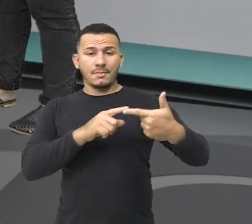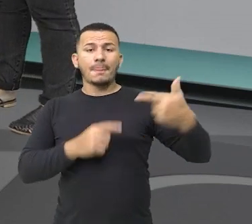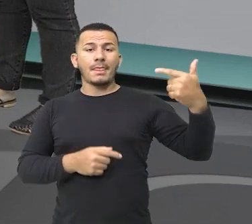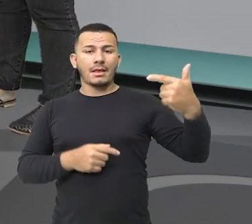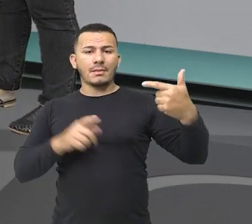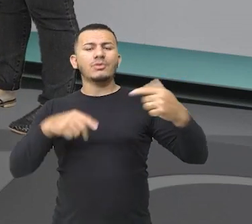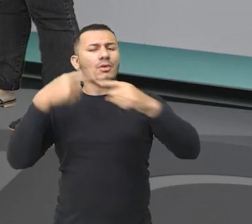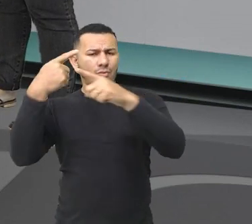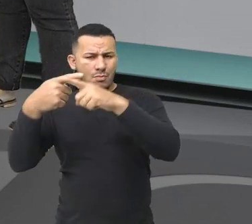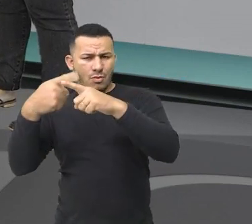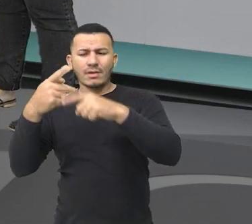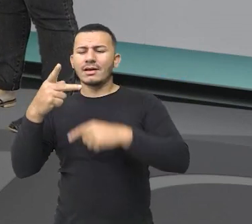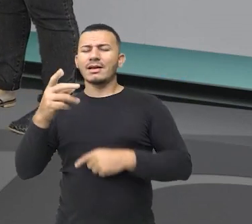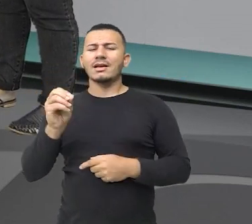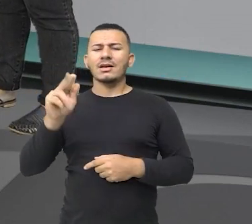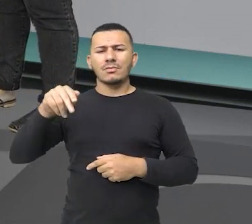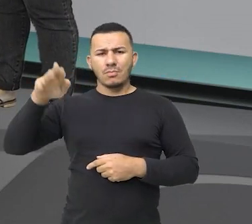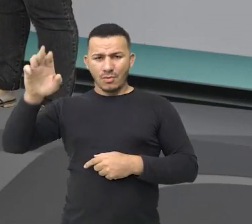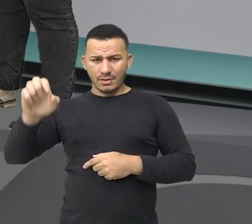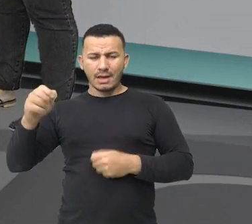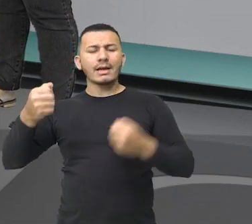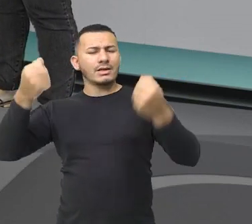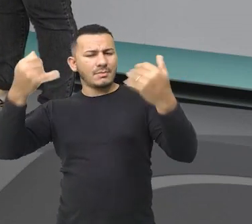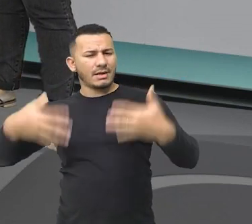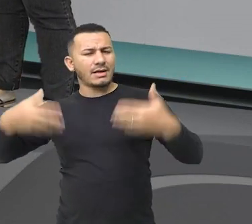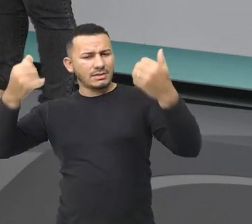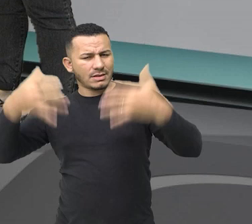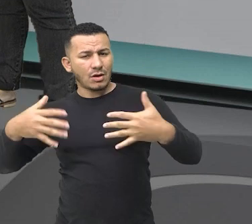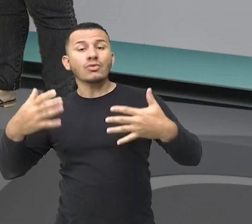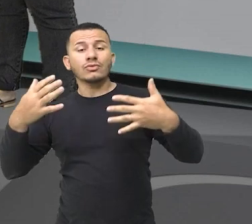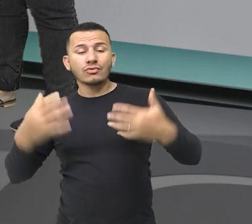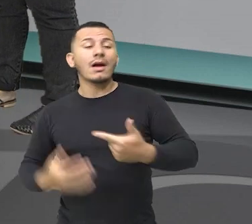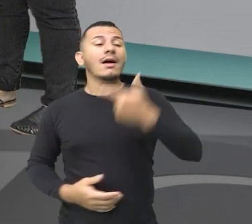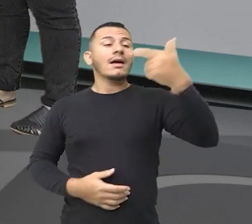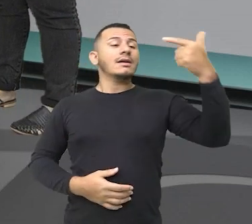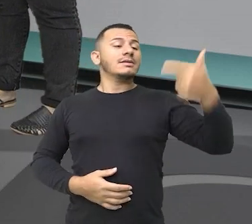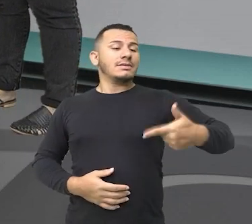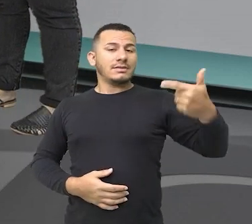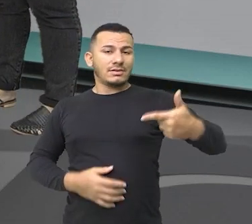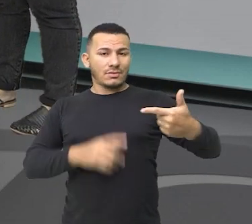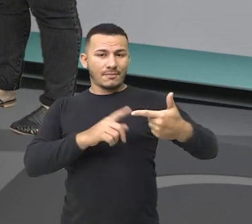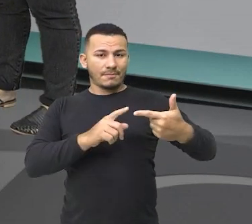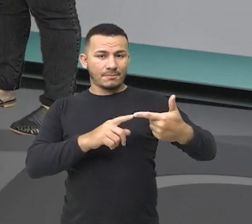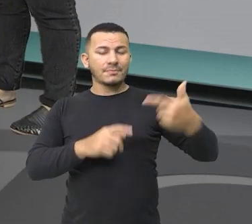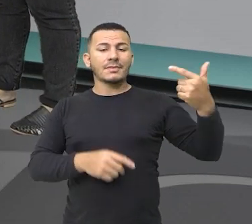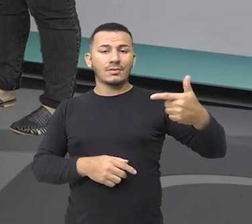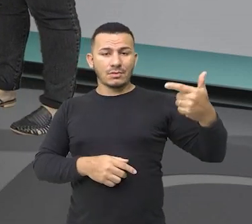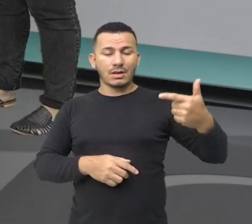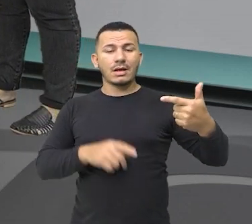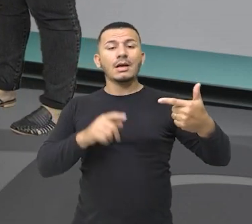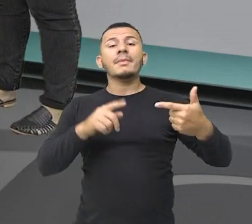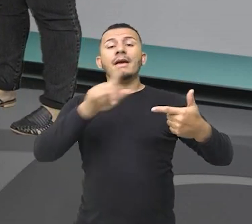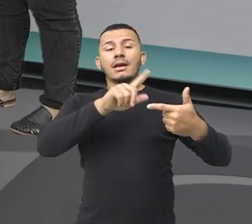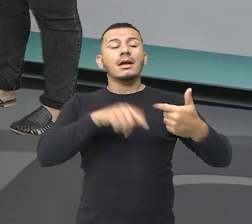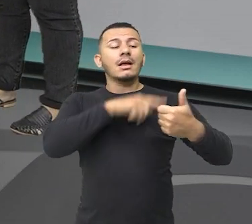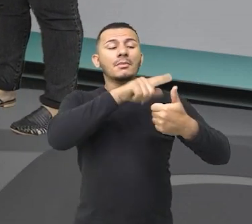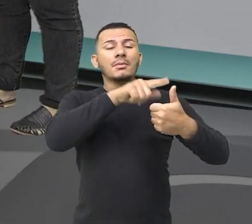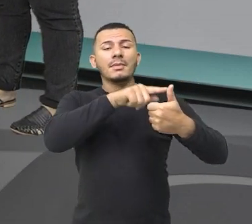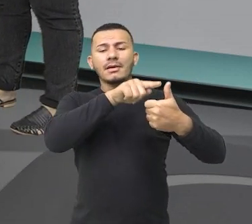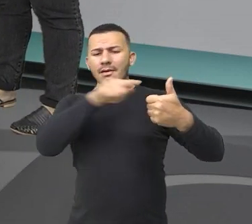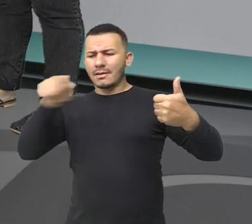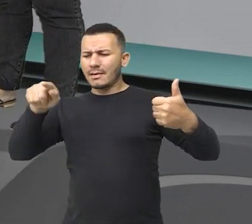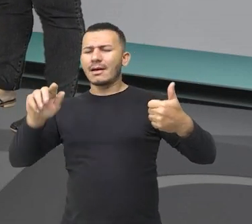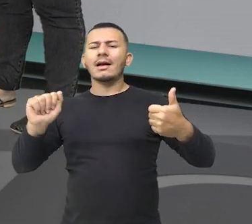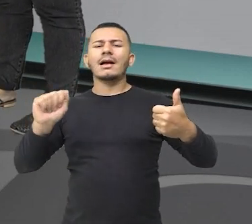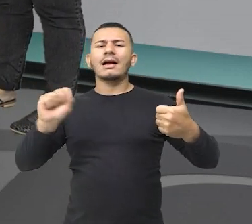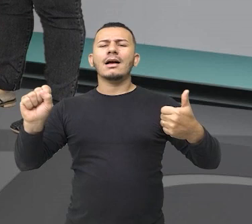explicativo e dentro dessa mesma ideia secundária eu tive ainda a expressão assim como. Essa expressão assim como,